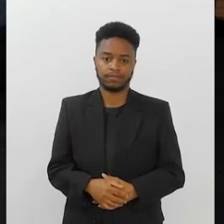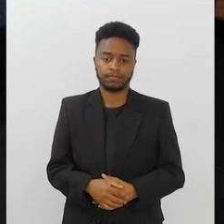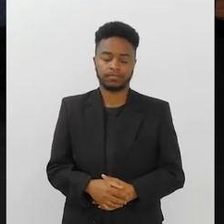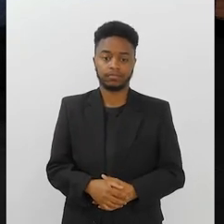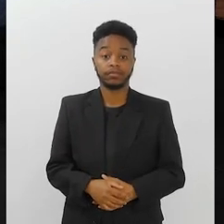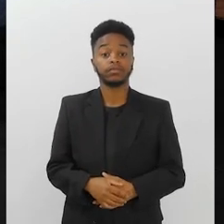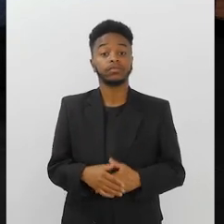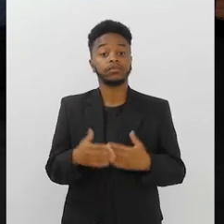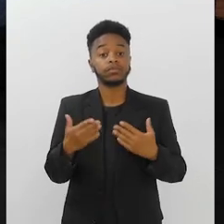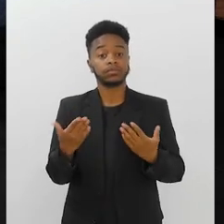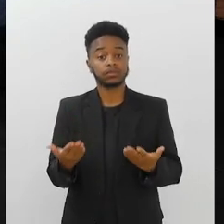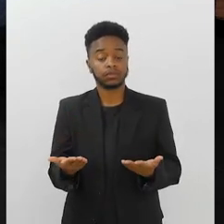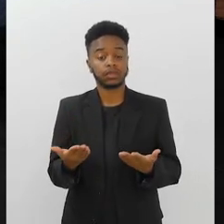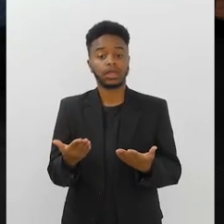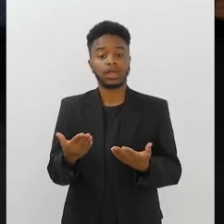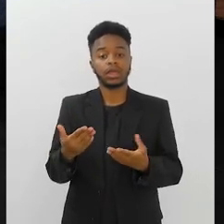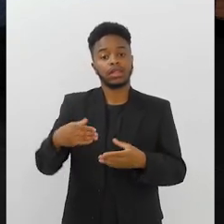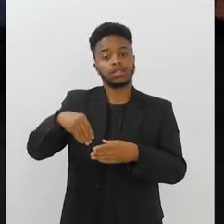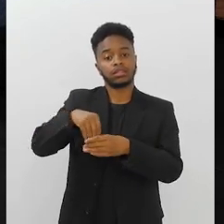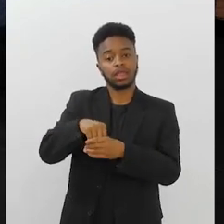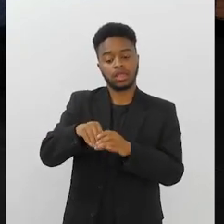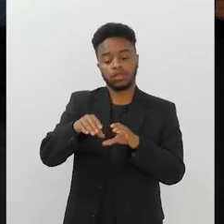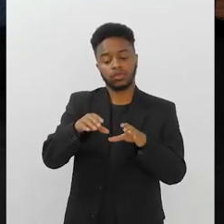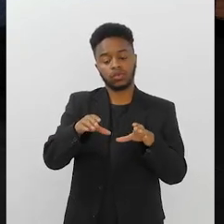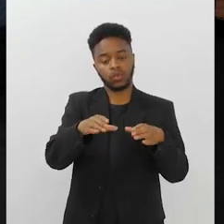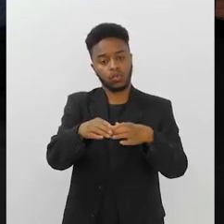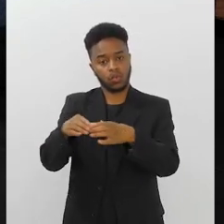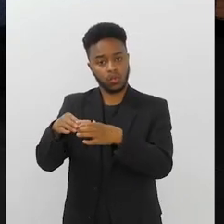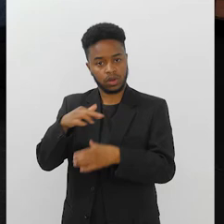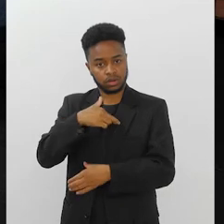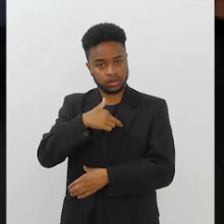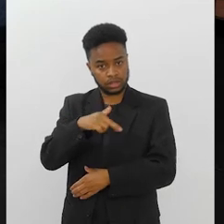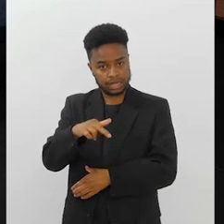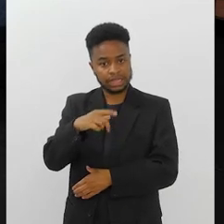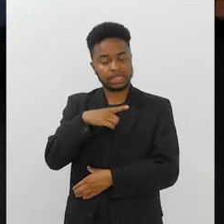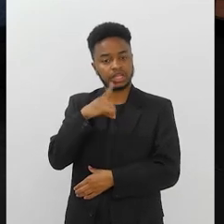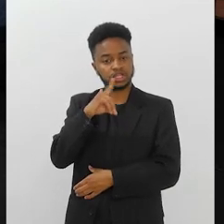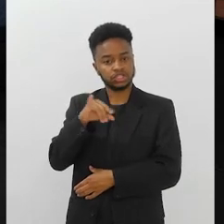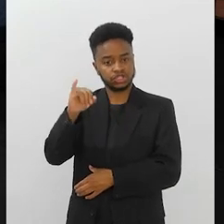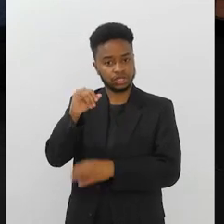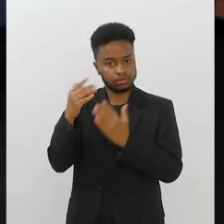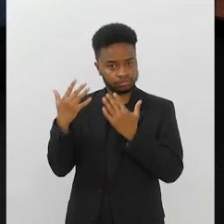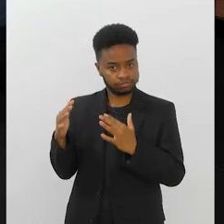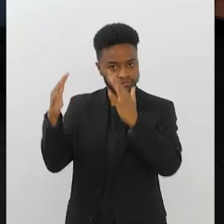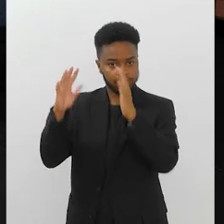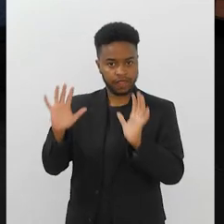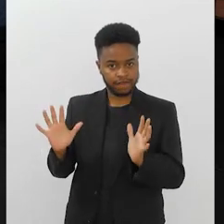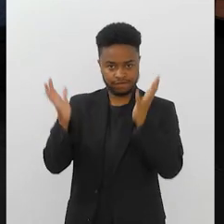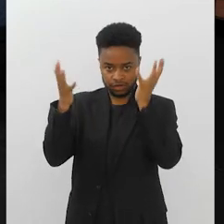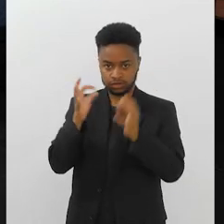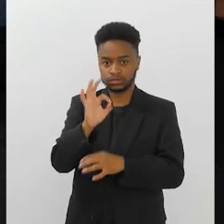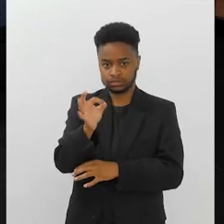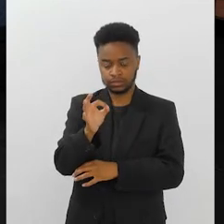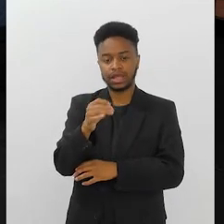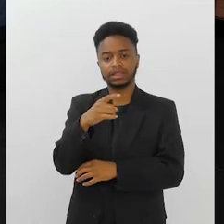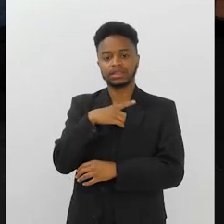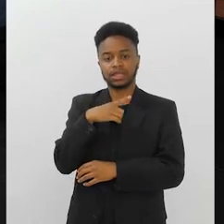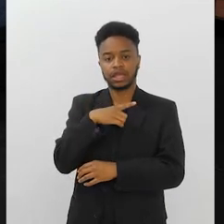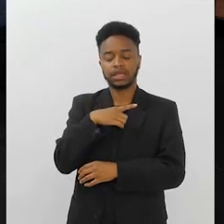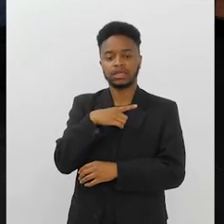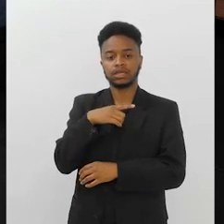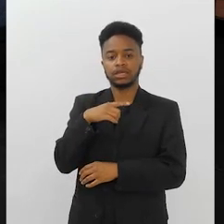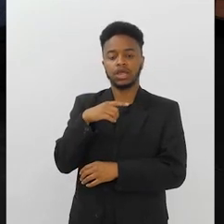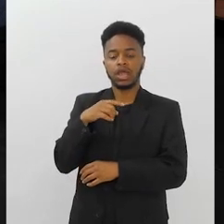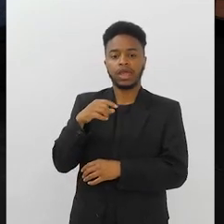entendi agora dentro das religiões existem datas comemorativas São